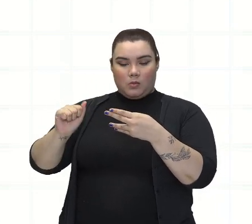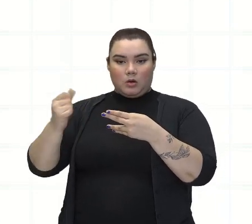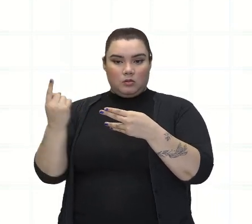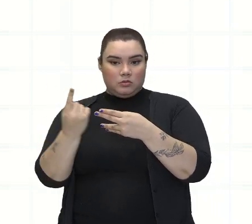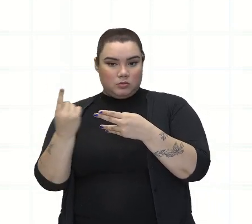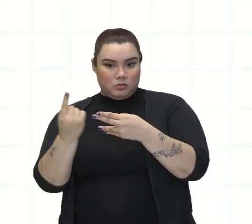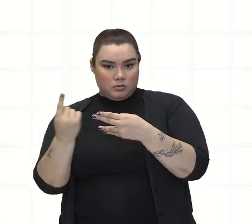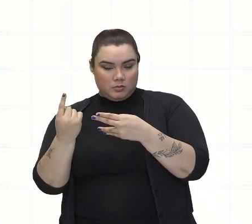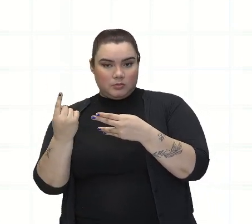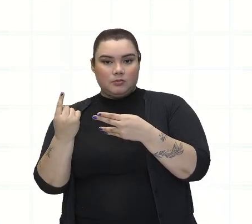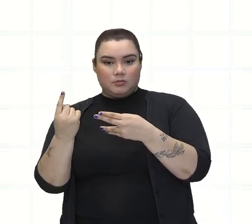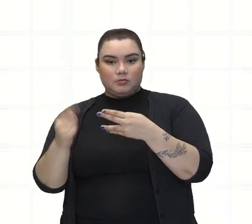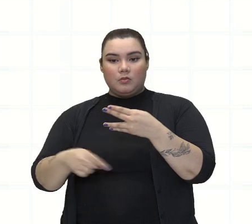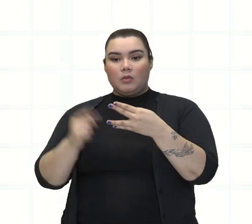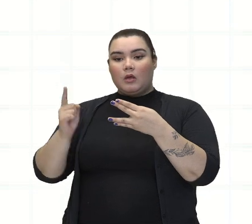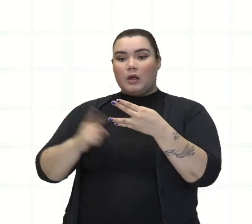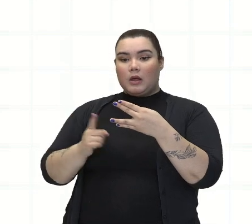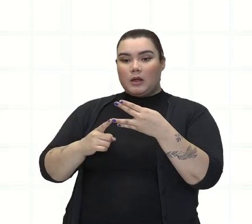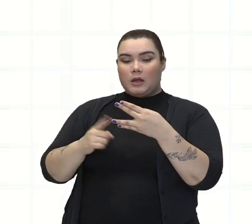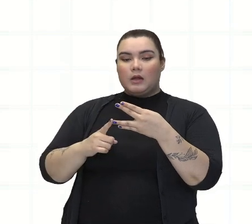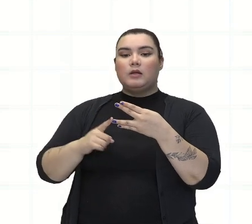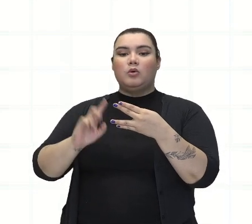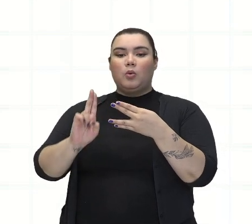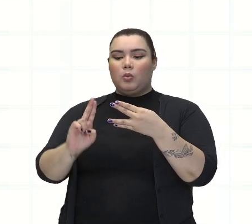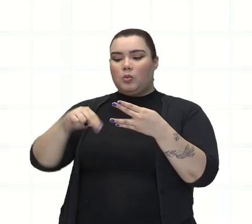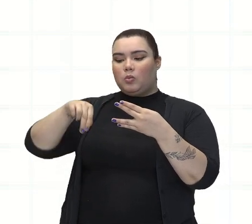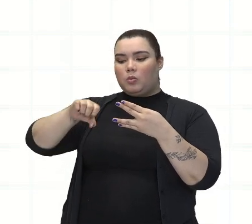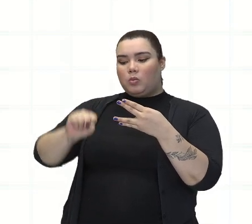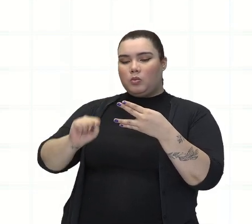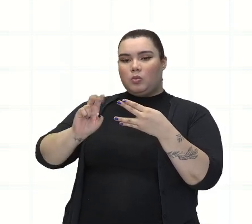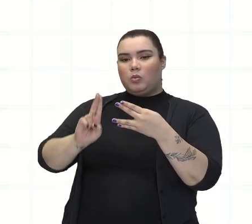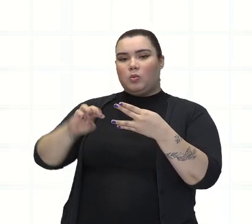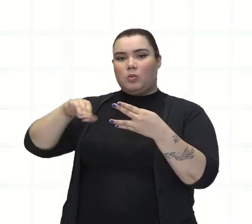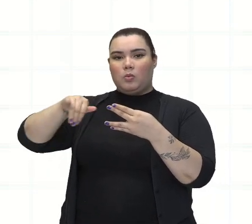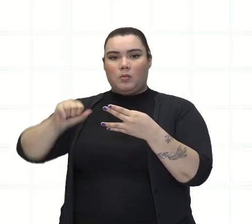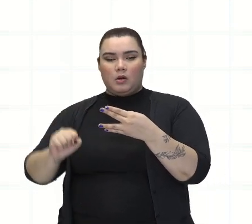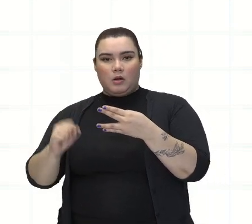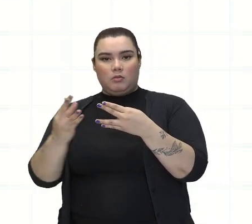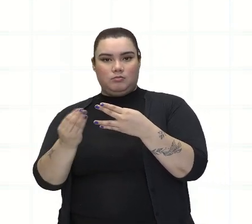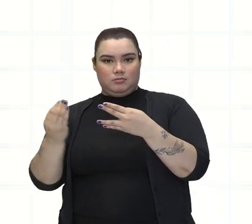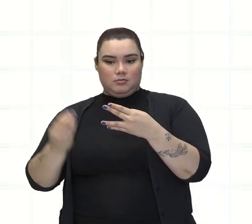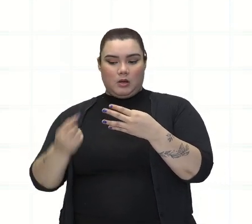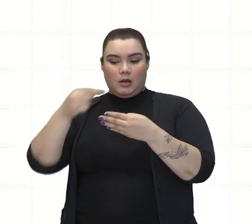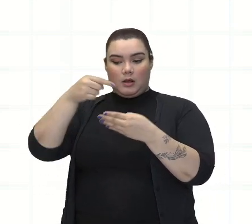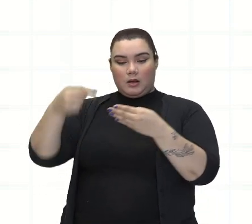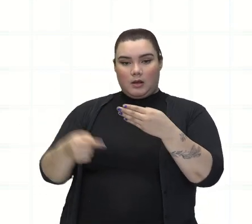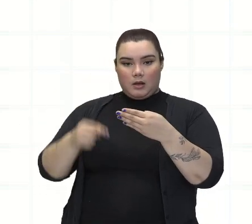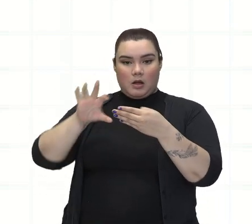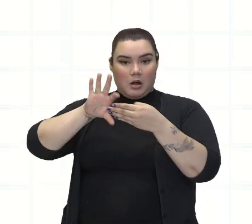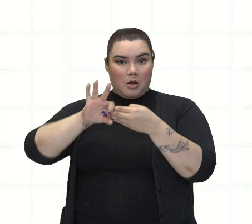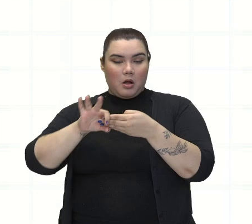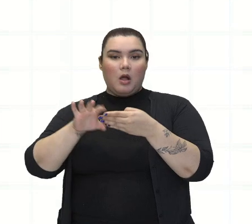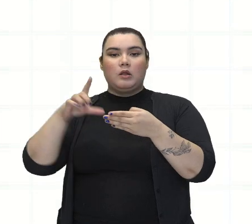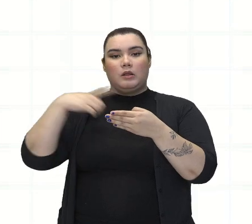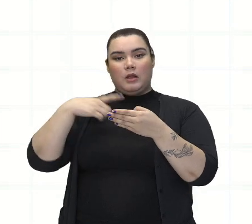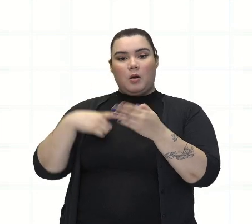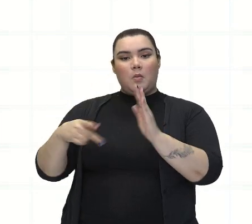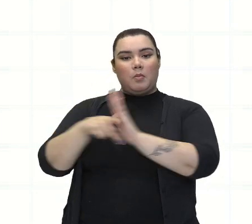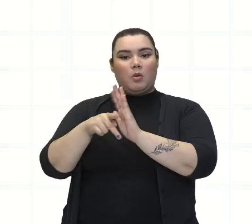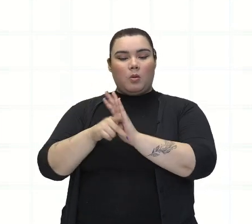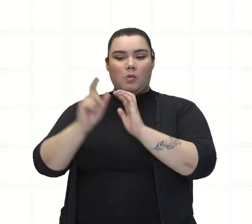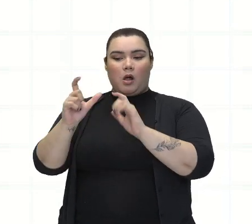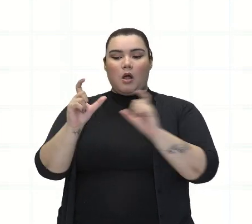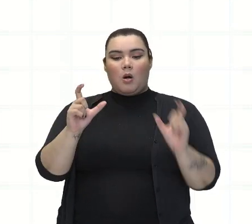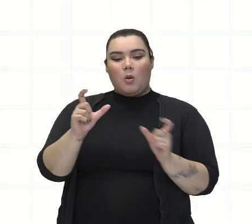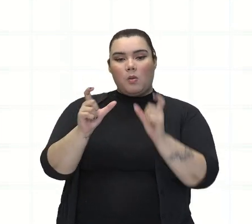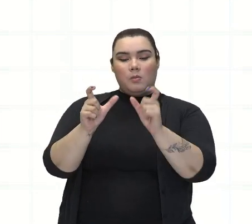substantivo estiver no singular, eles vão ficar nessa materialização. Se